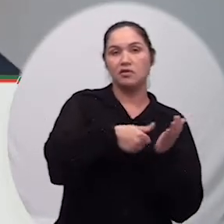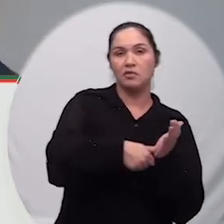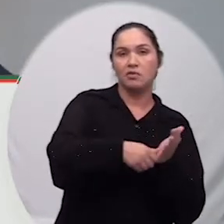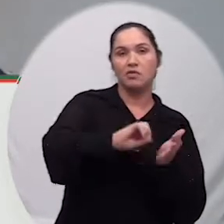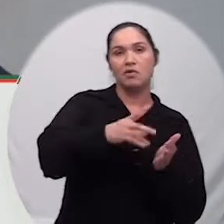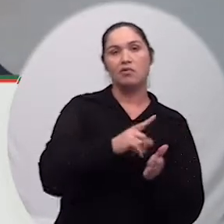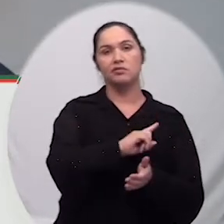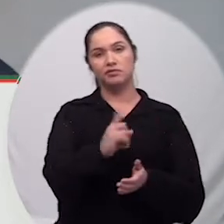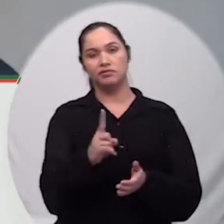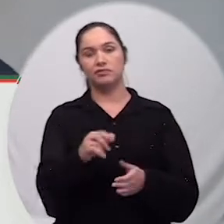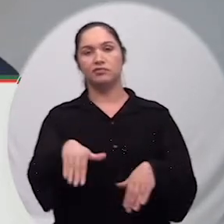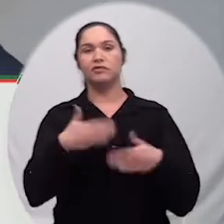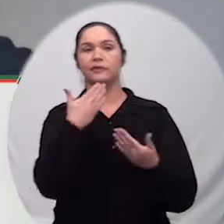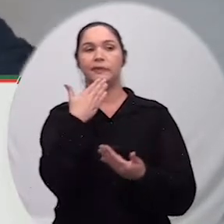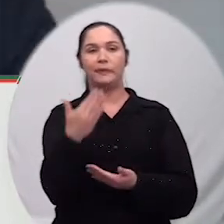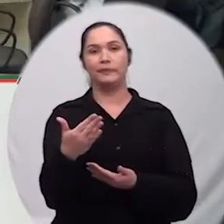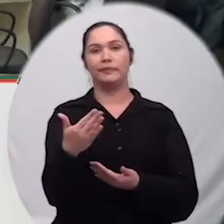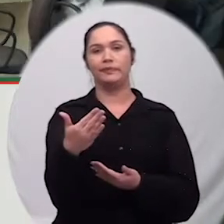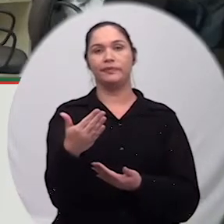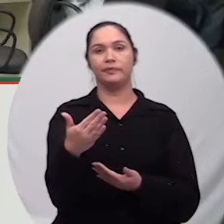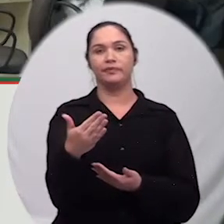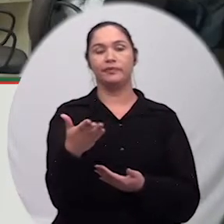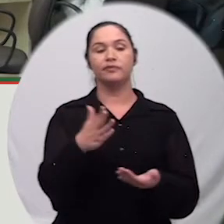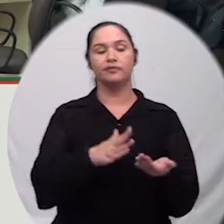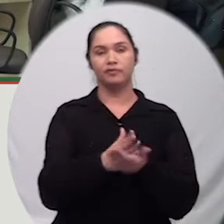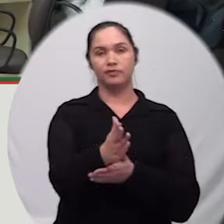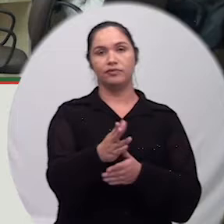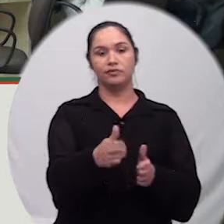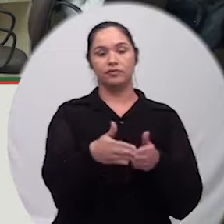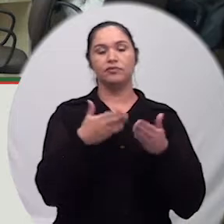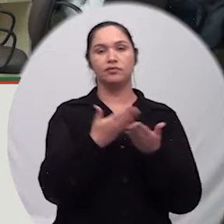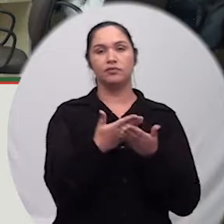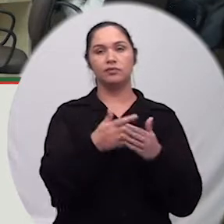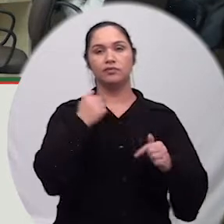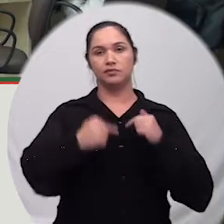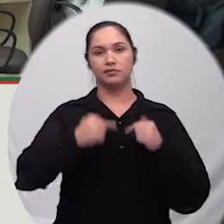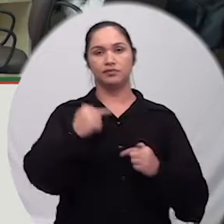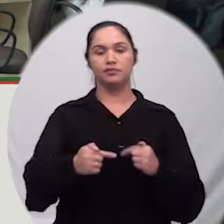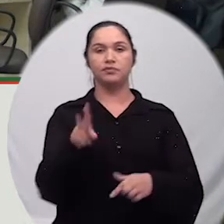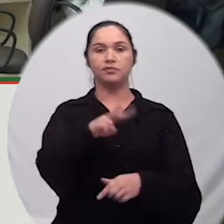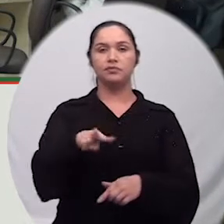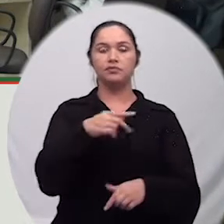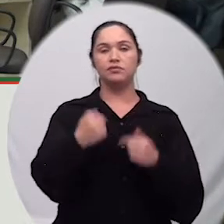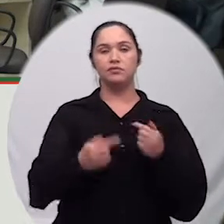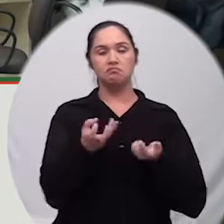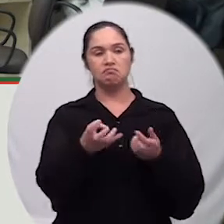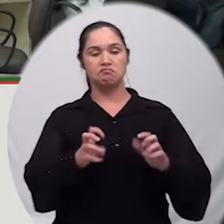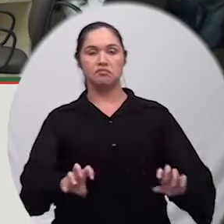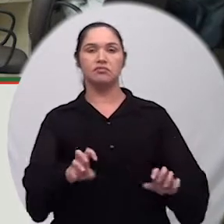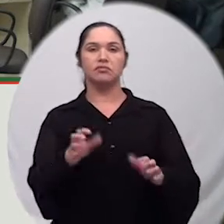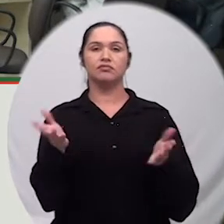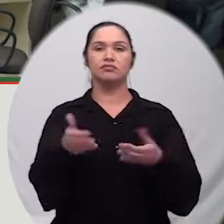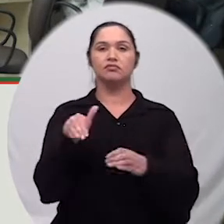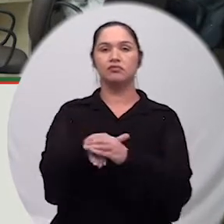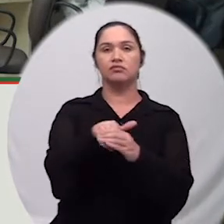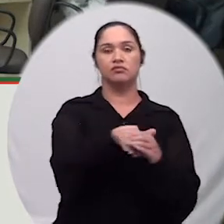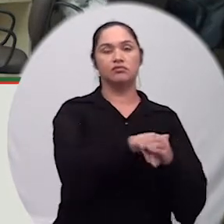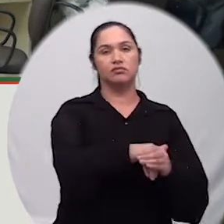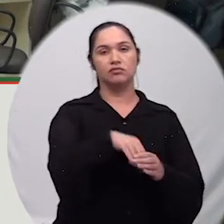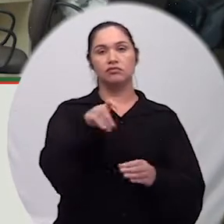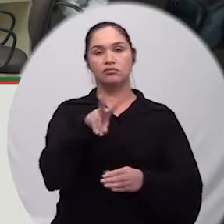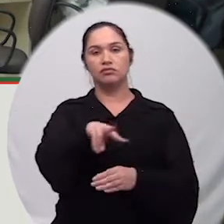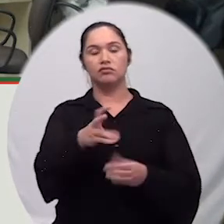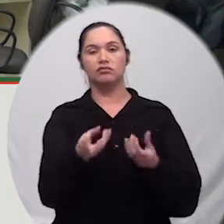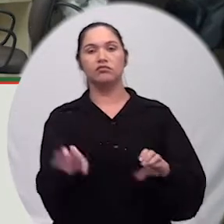obrigado. Peço a aprovação. O requerimento continua em discussão. Não havendo quem queira discutir, está em votação.